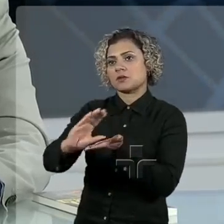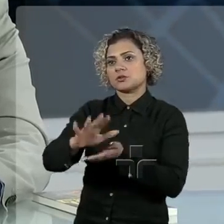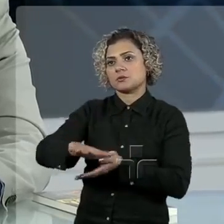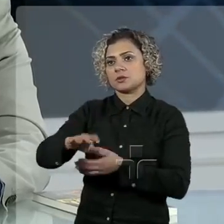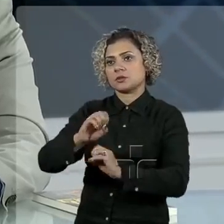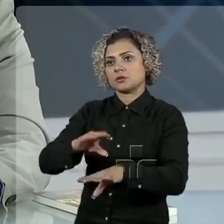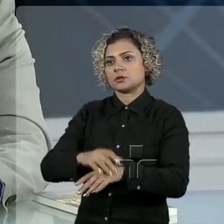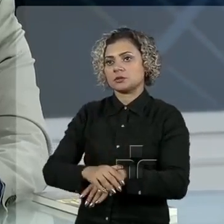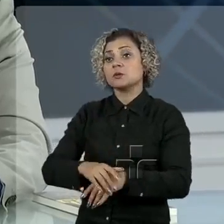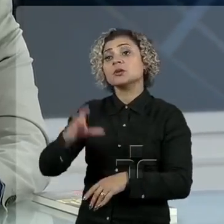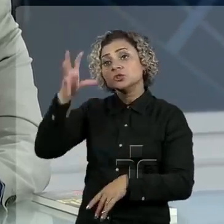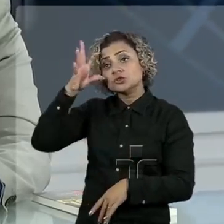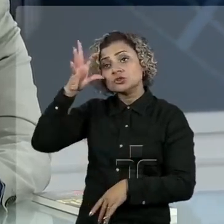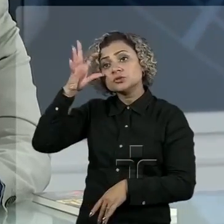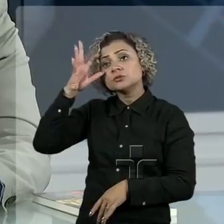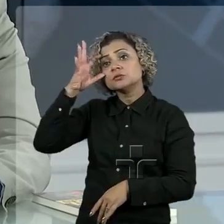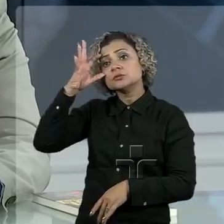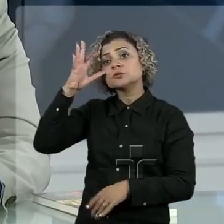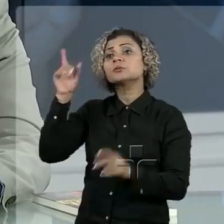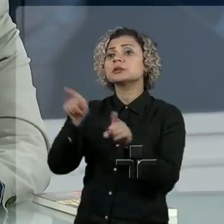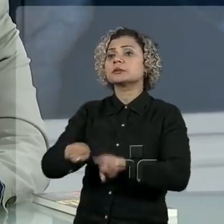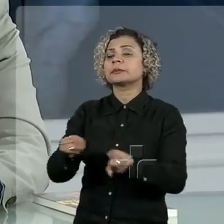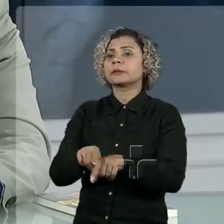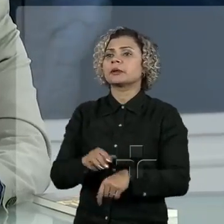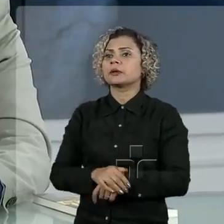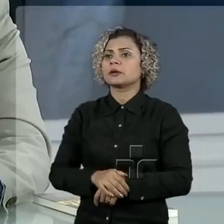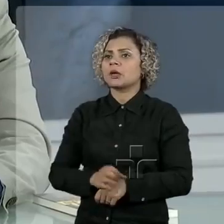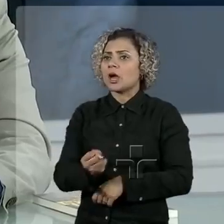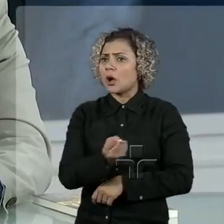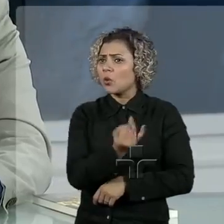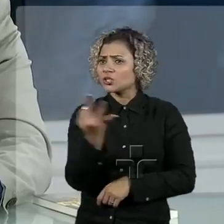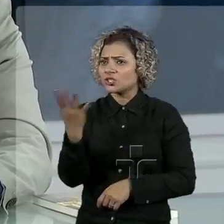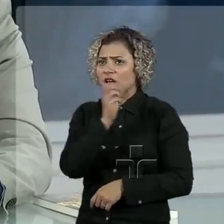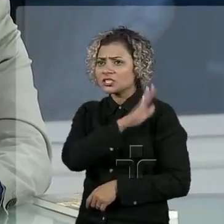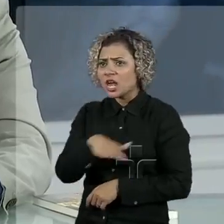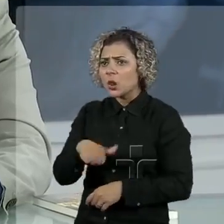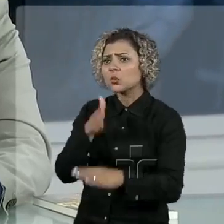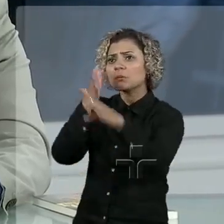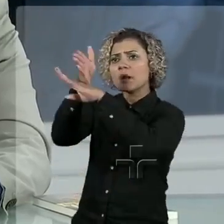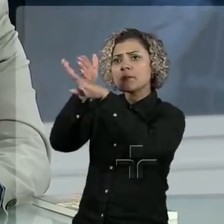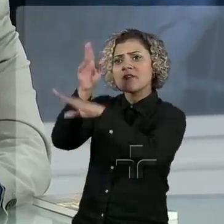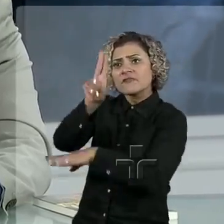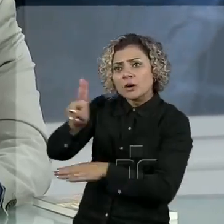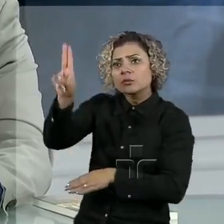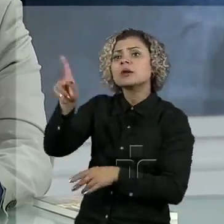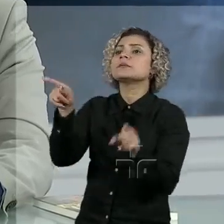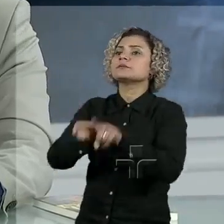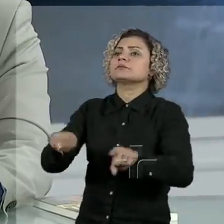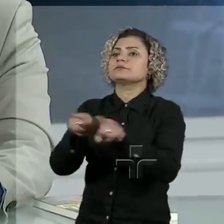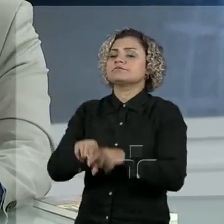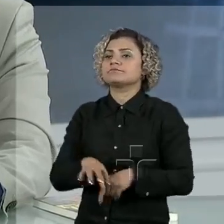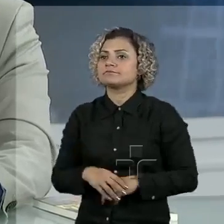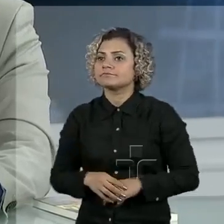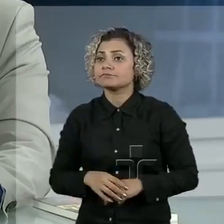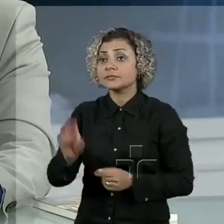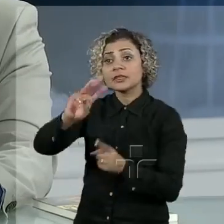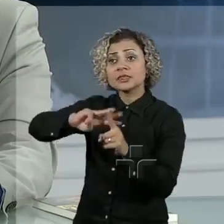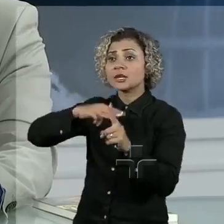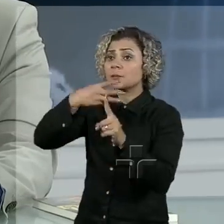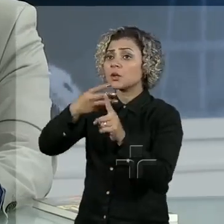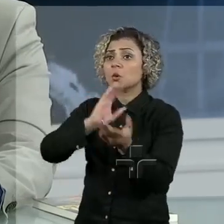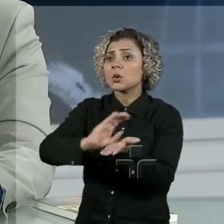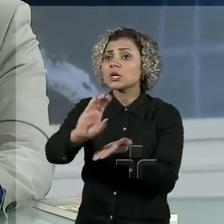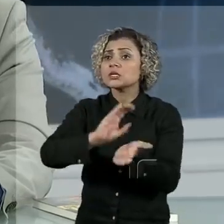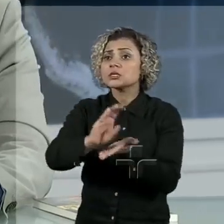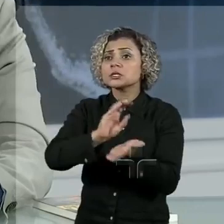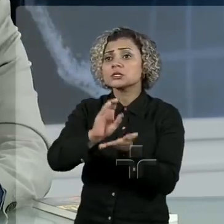ele e a Dilma. Duplicou o número de estudantes no ensino superior, no ensino técnico. Triplicou o investimento no ensino